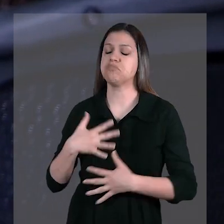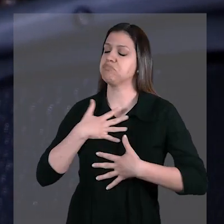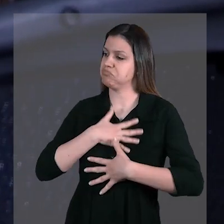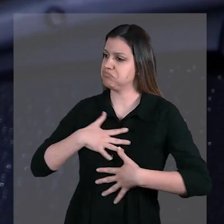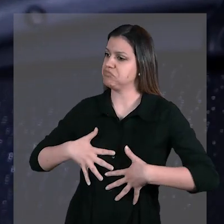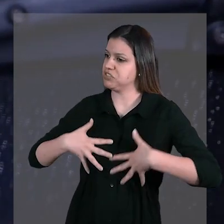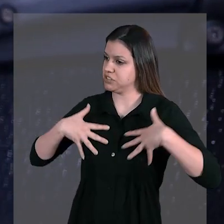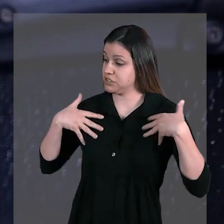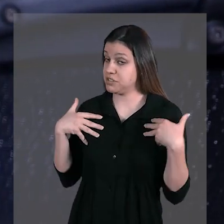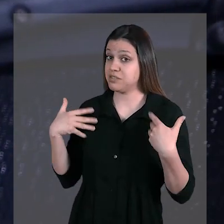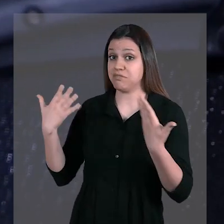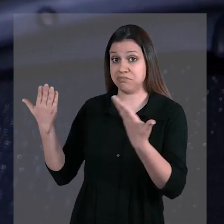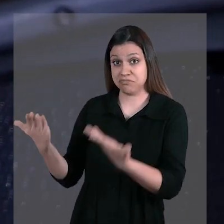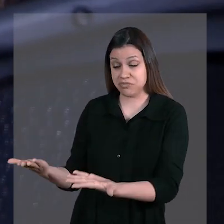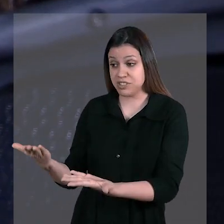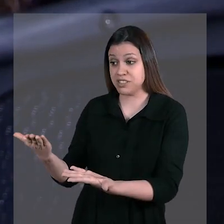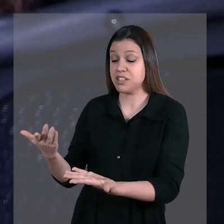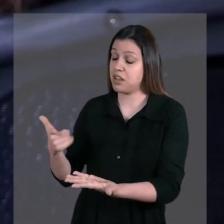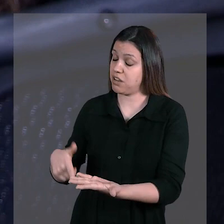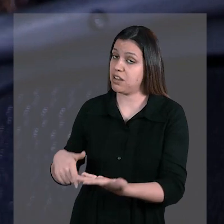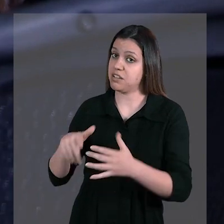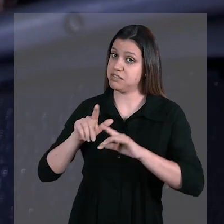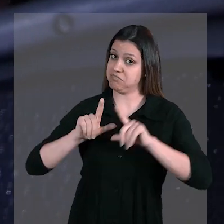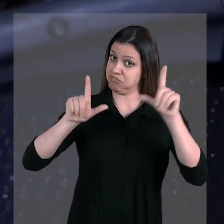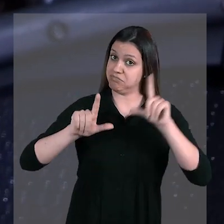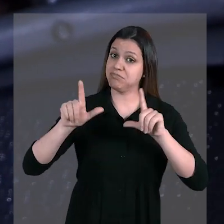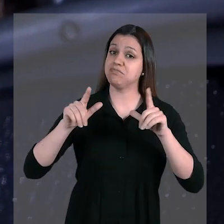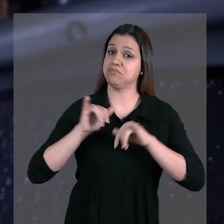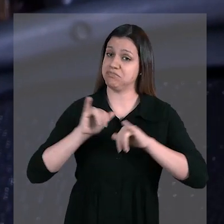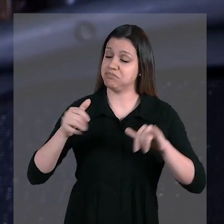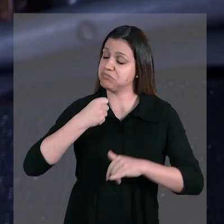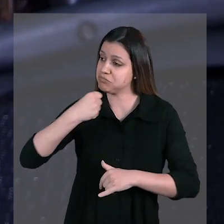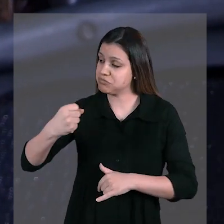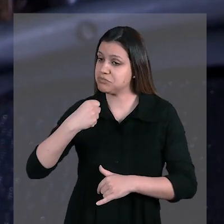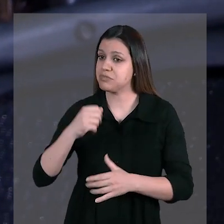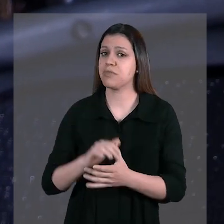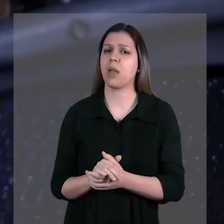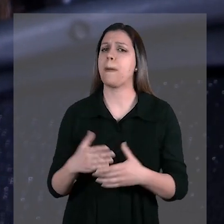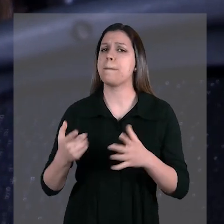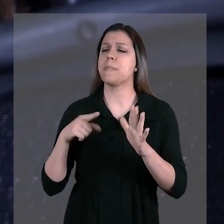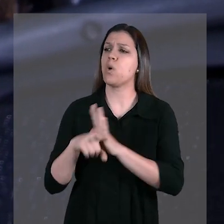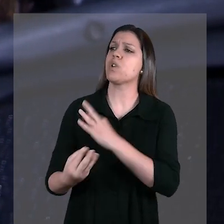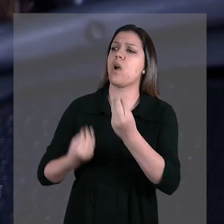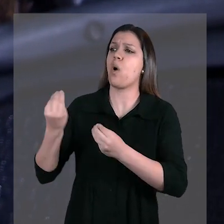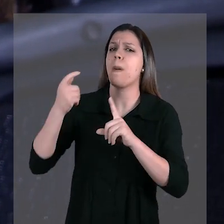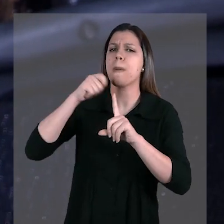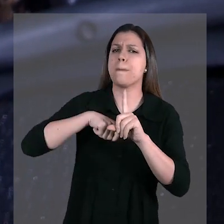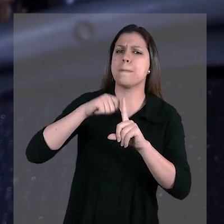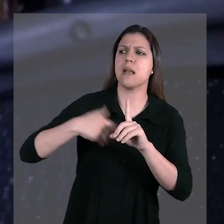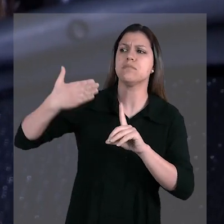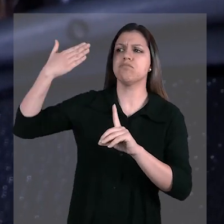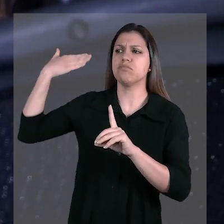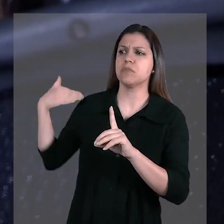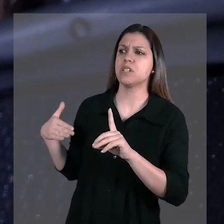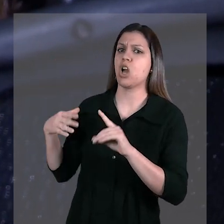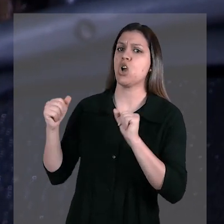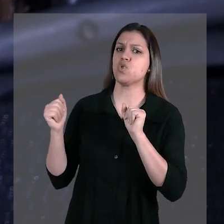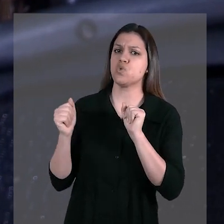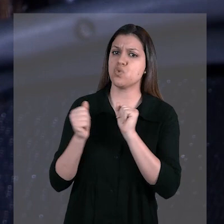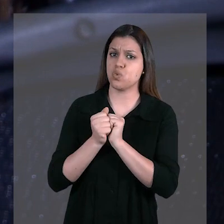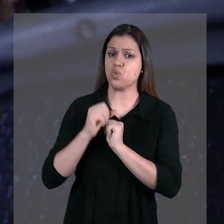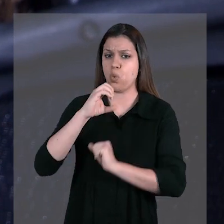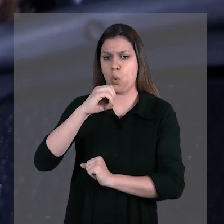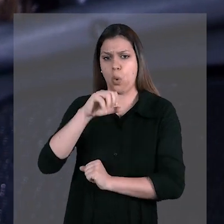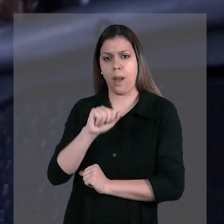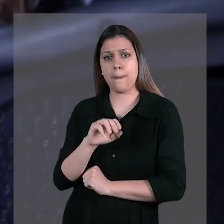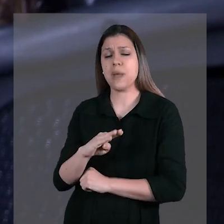ter a senhora aqui no nosso programa e eu gostaria de começar perguntando como que tem sido aí os últimos meses atuando junto à OAB, explicando para a